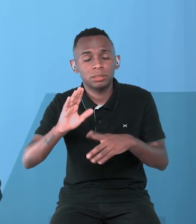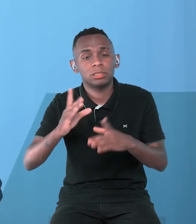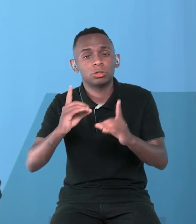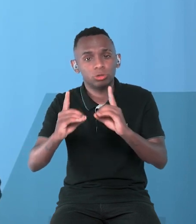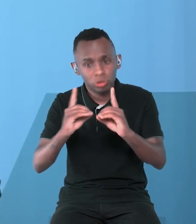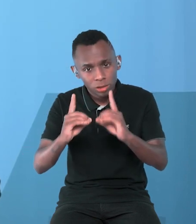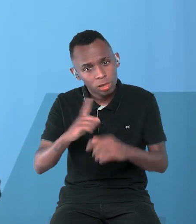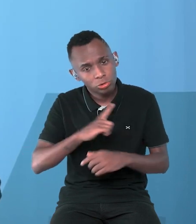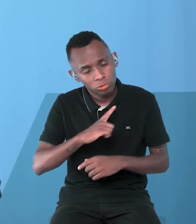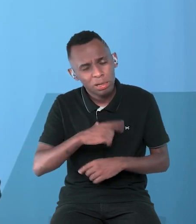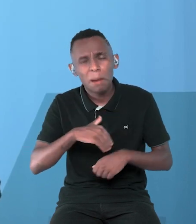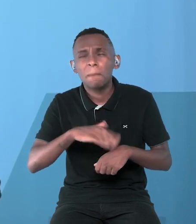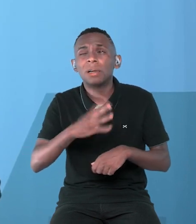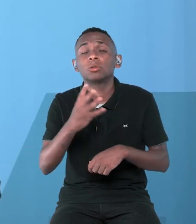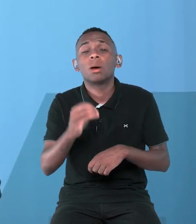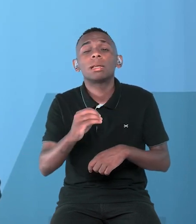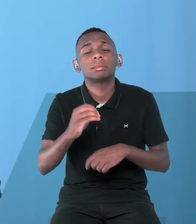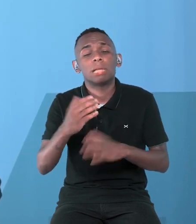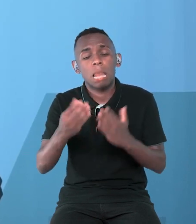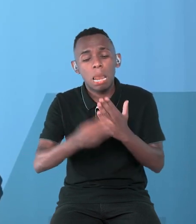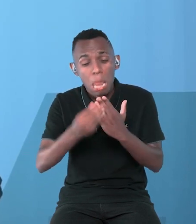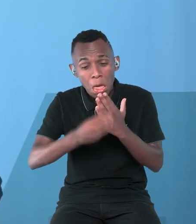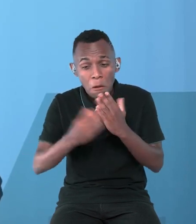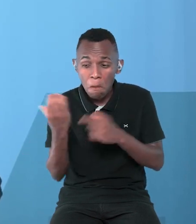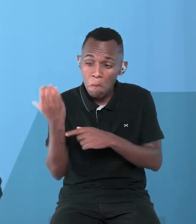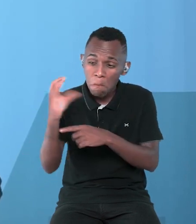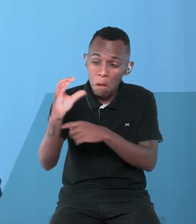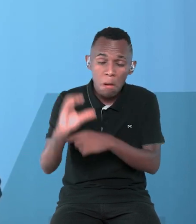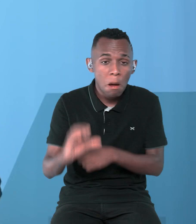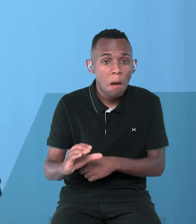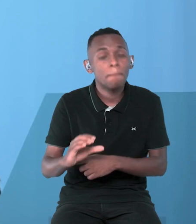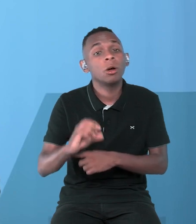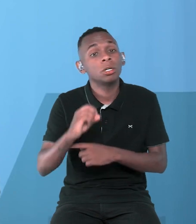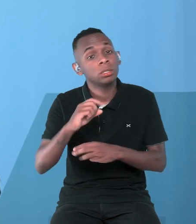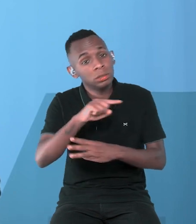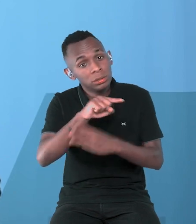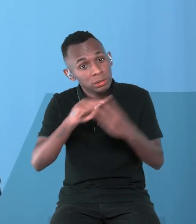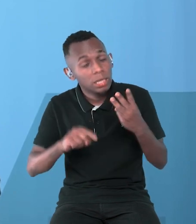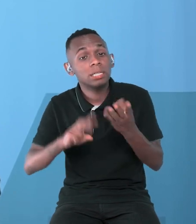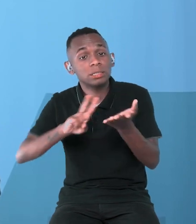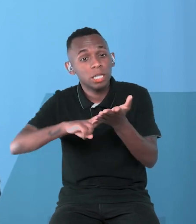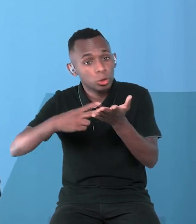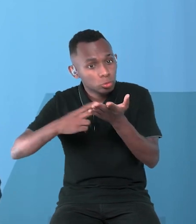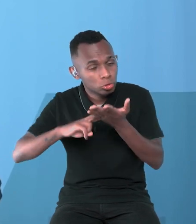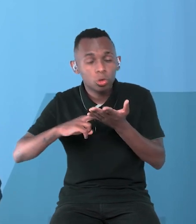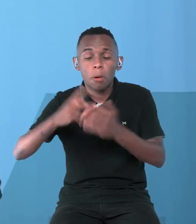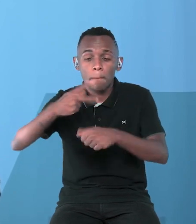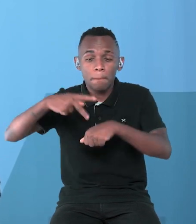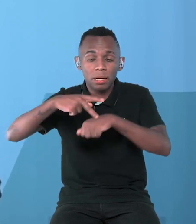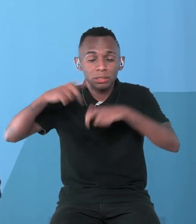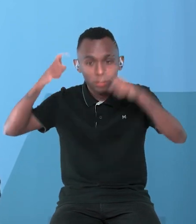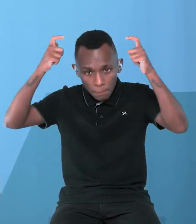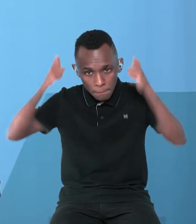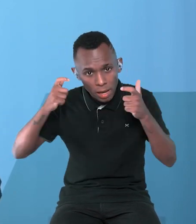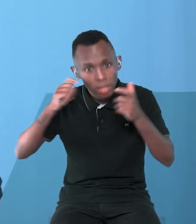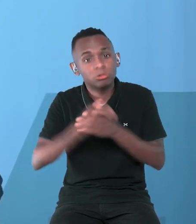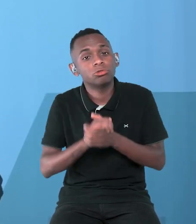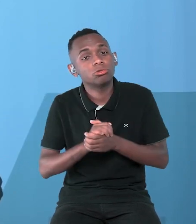mais de 40 livros publicados, 3 deles traduzidos no México, na Coreia do Sul e na